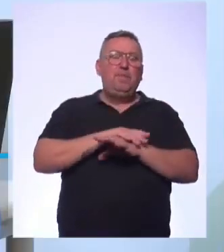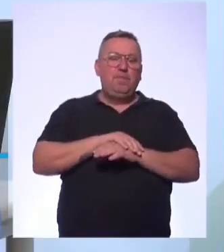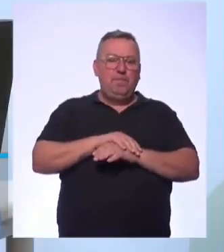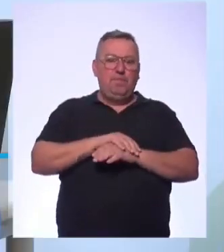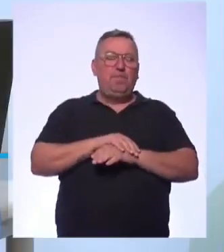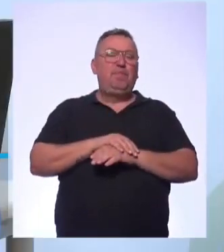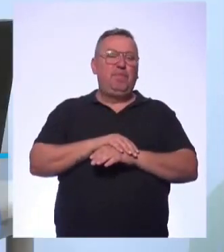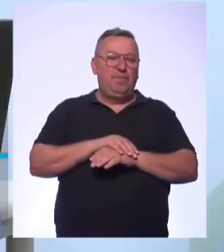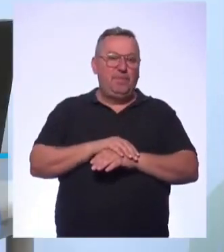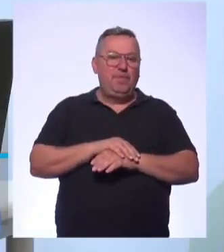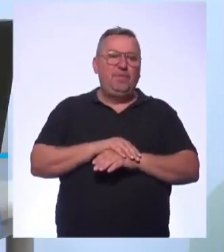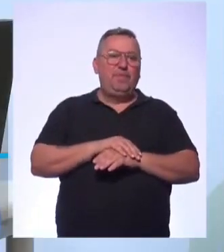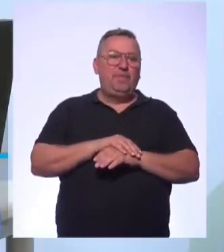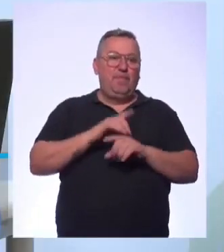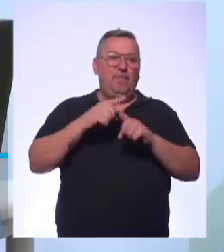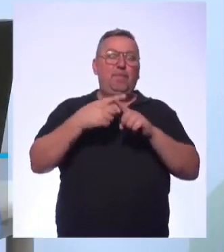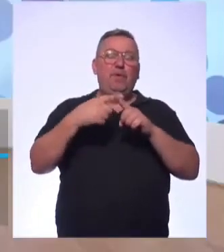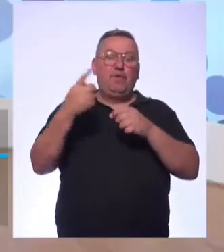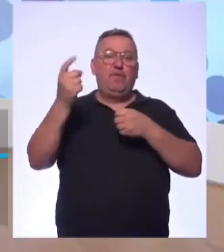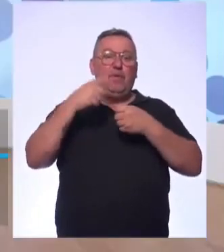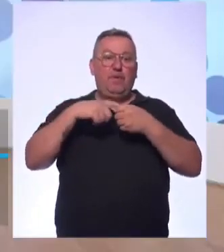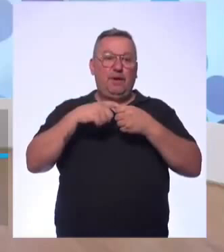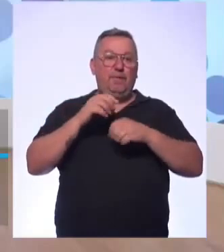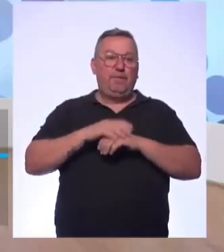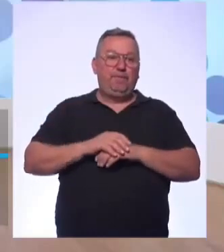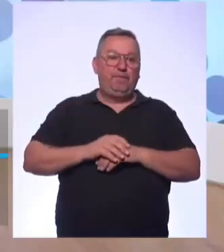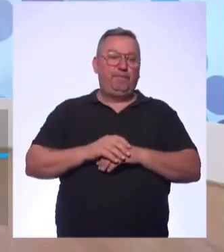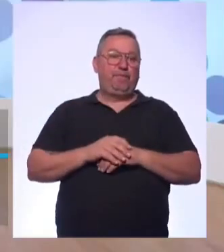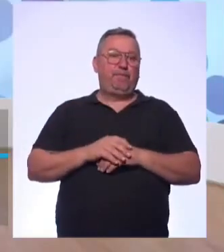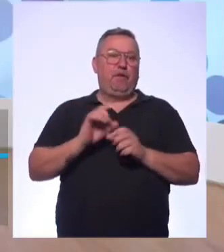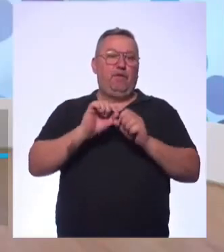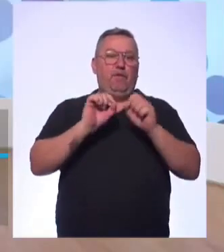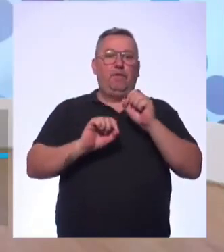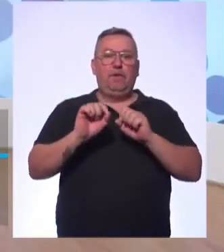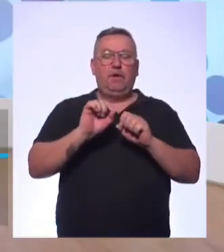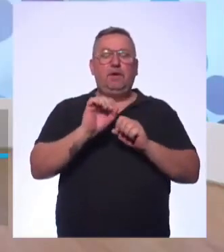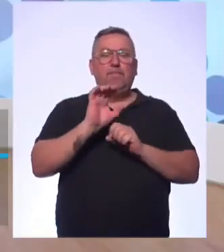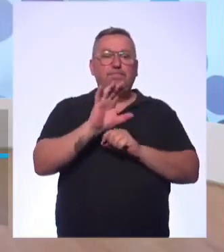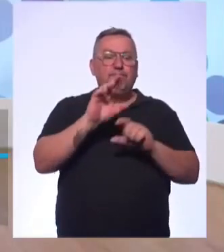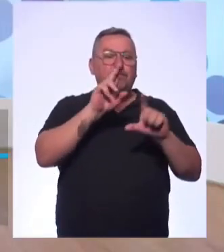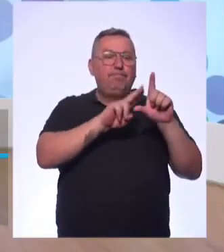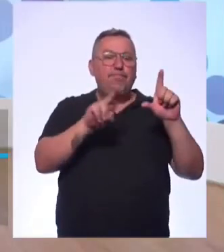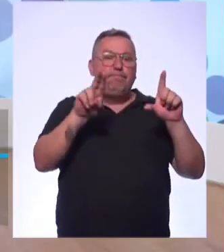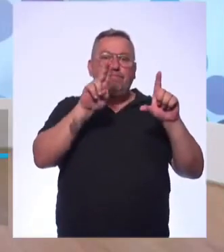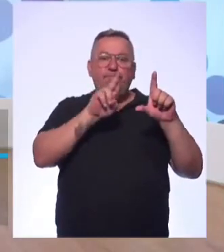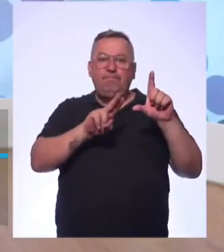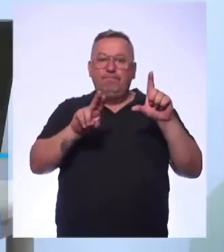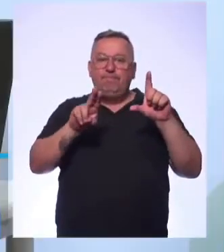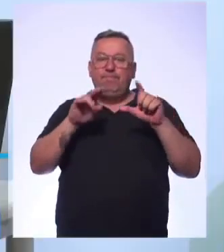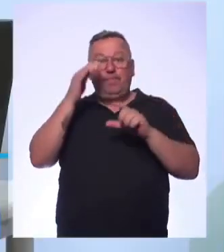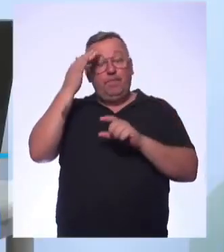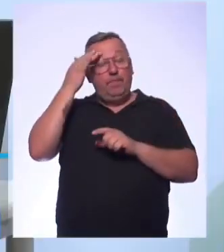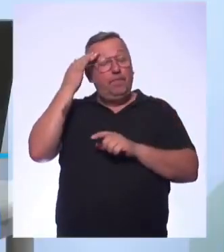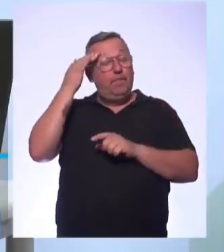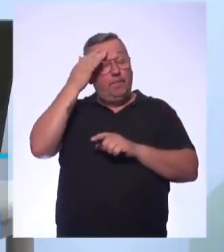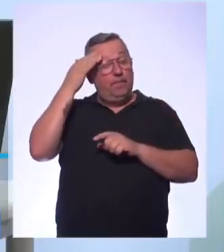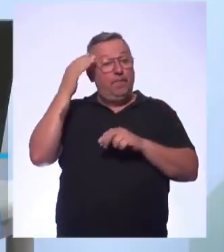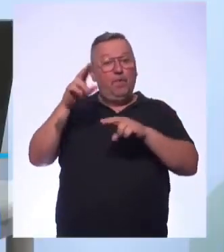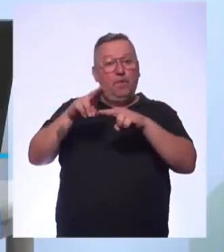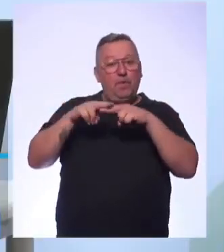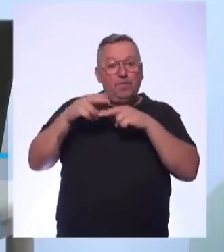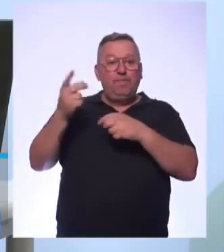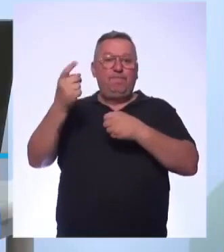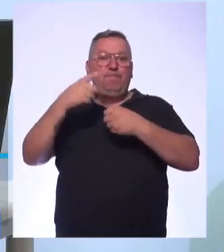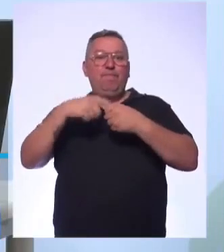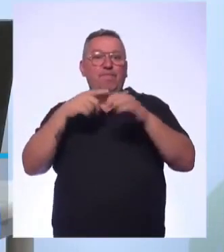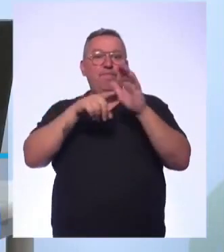muito aprofundar. rápido, é. Foi muito rápido, por isso que É, eu você até voltei. pediu para acho que eles fizessem isso, né, Sim, em casa. sim. Então, por isso que eu retomei essas questões,